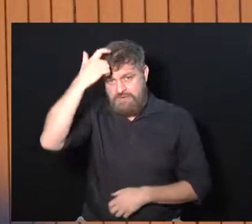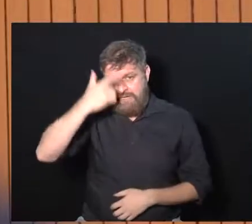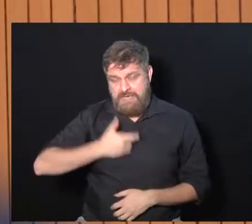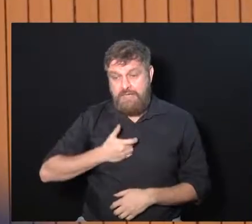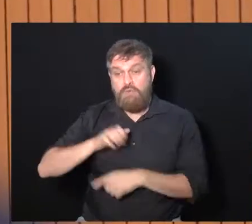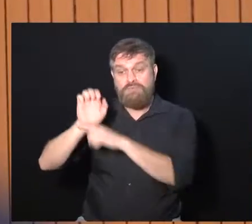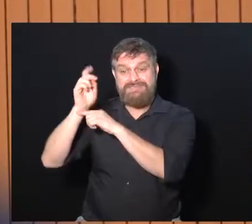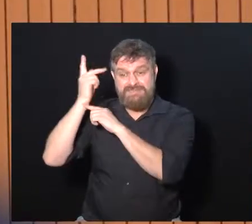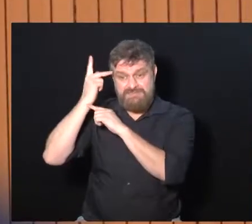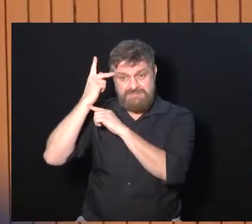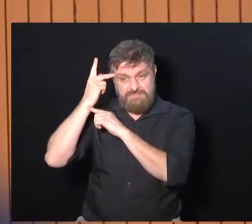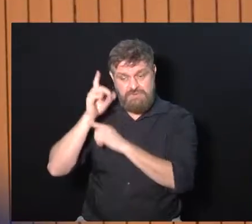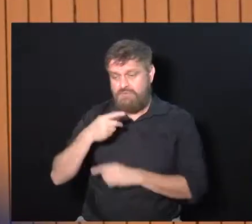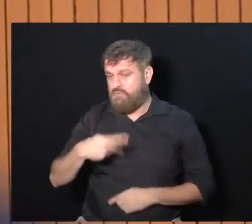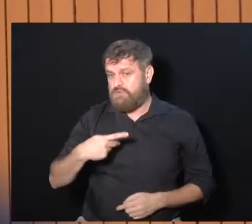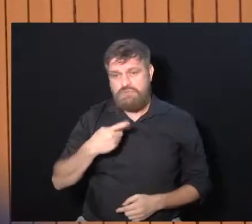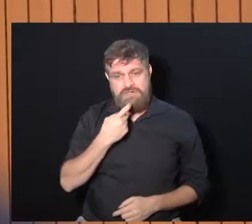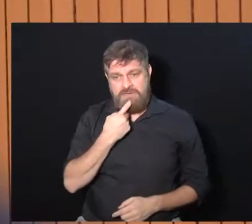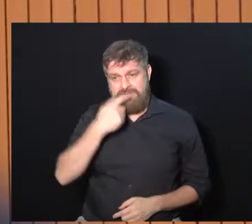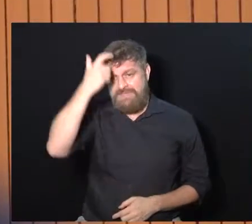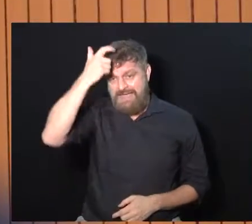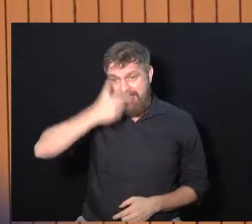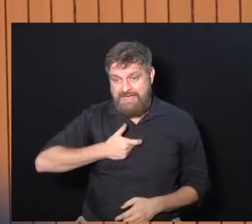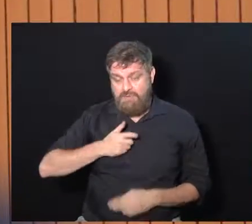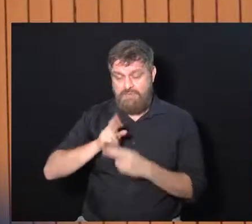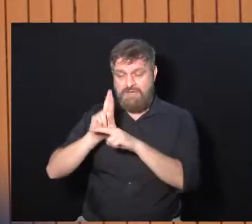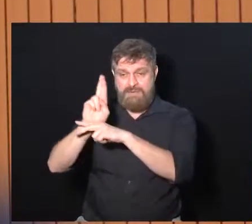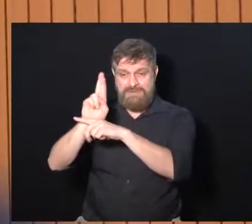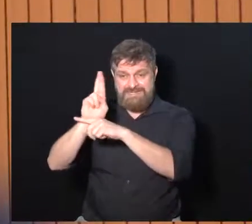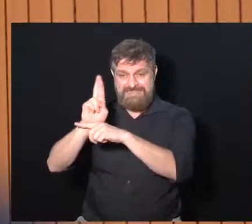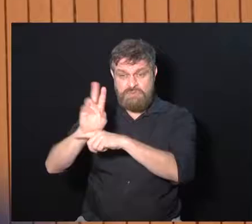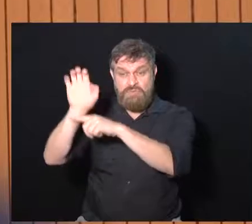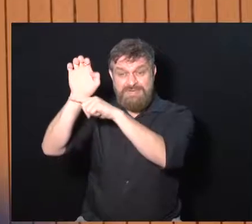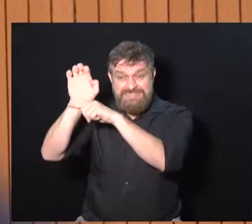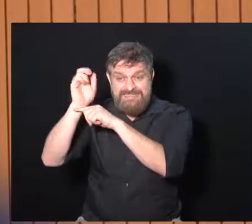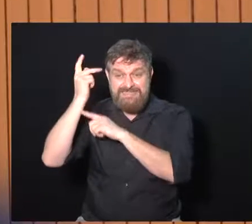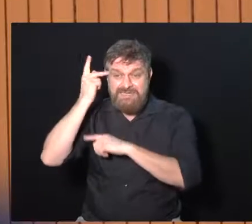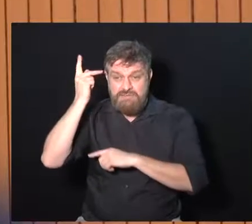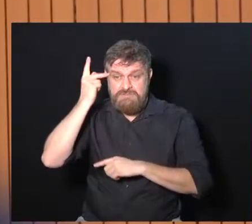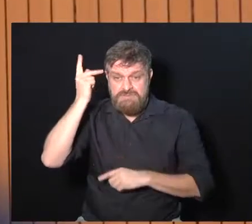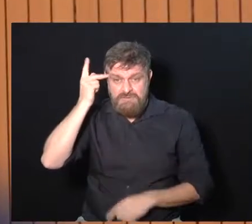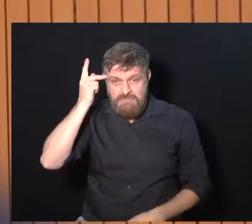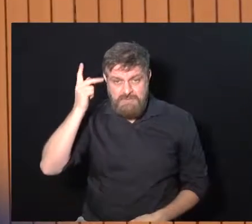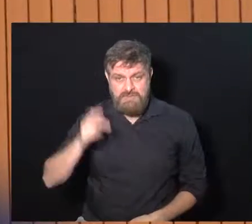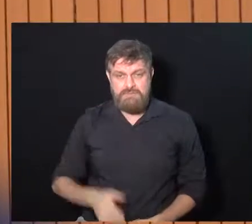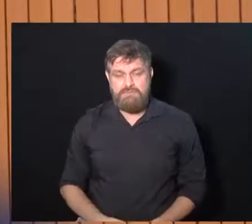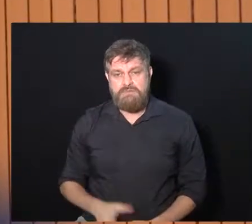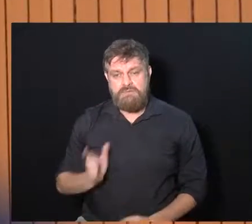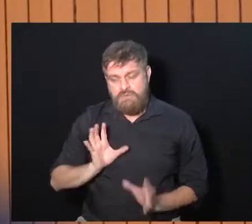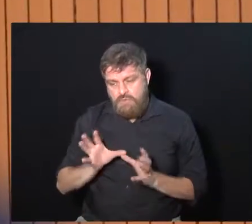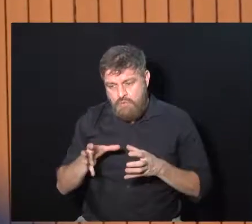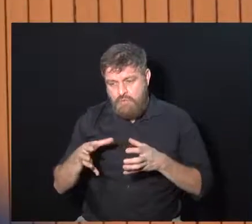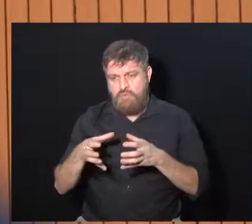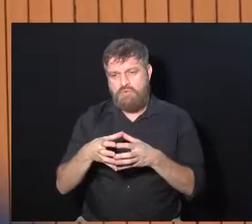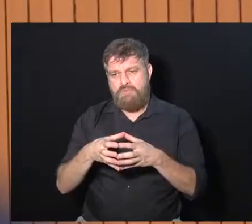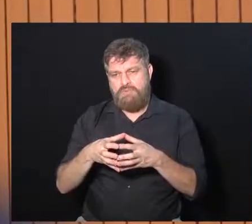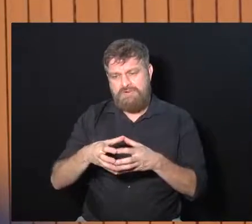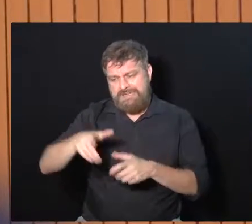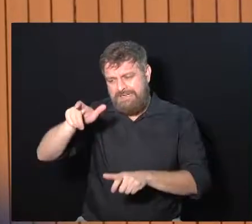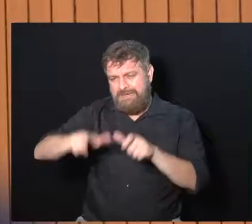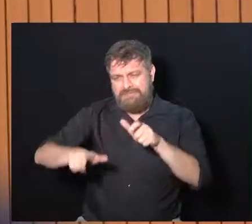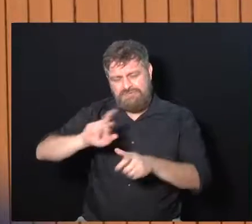Estado de São Paulo, não é de Campinas, né? É do Estado, estadual, mas é um grupo também com